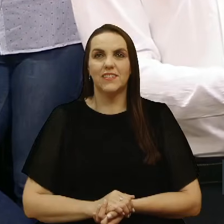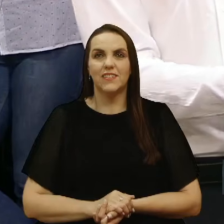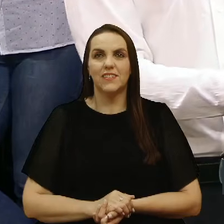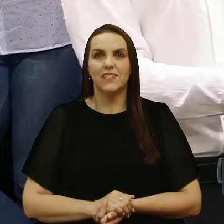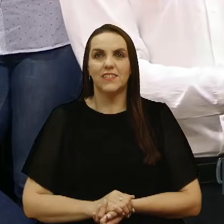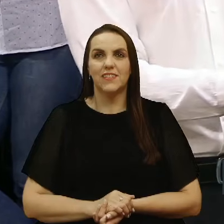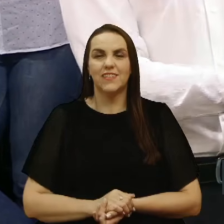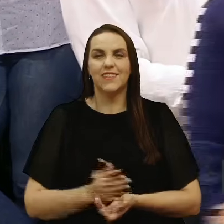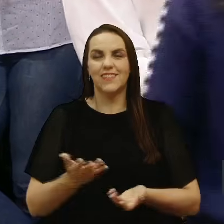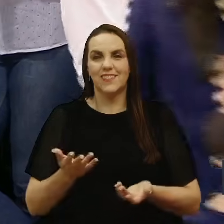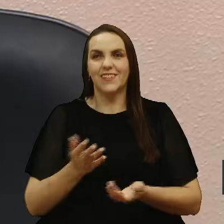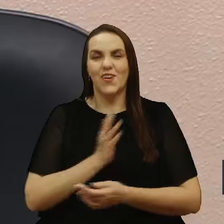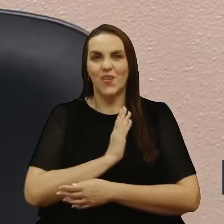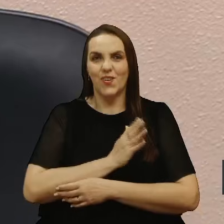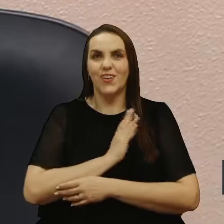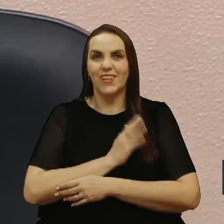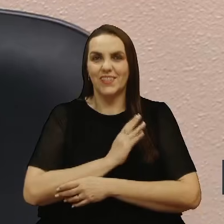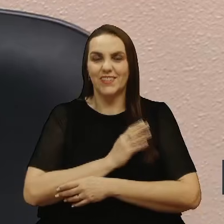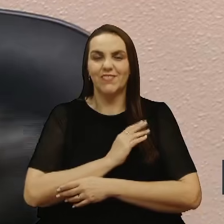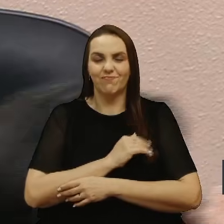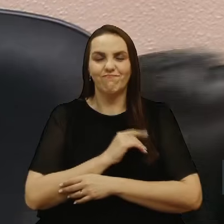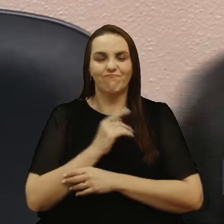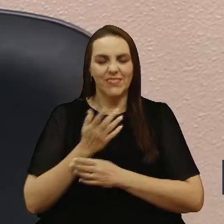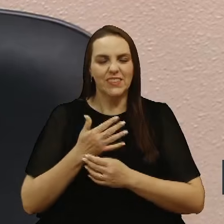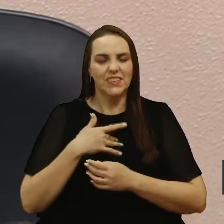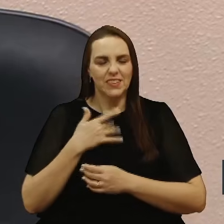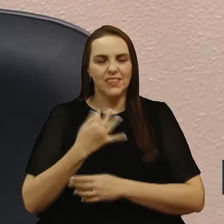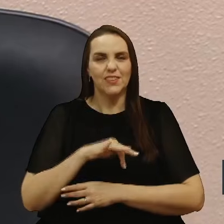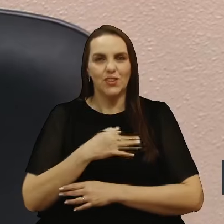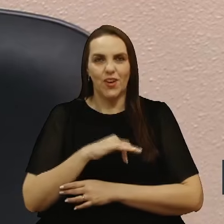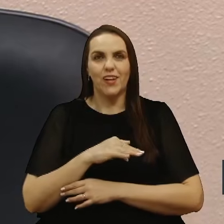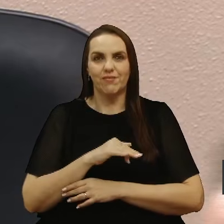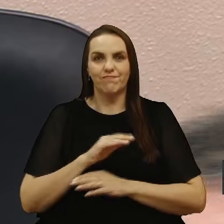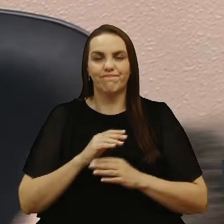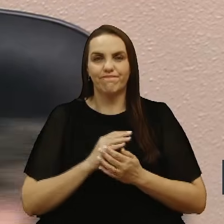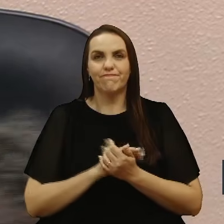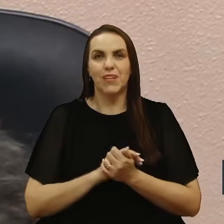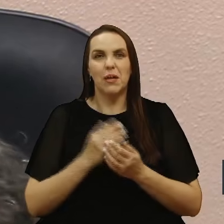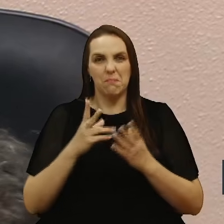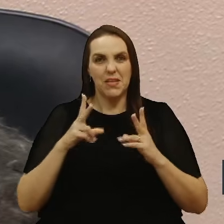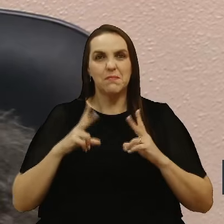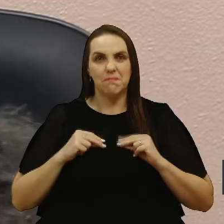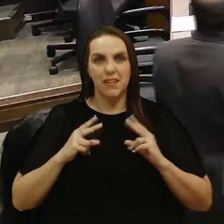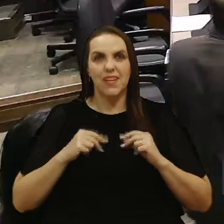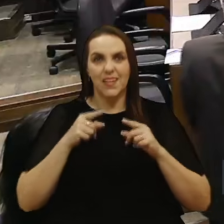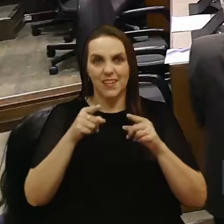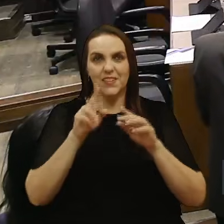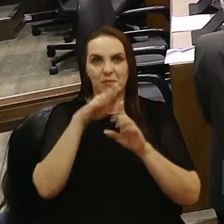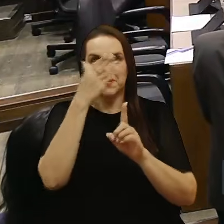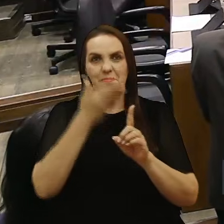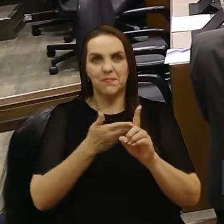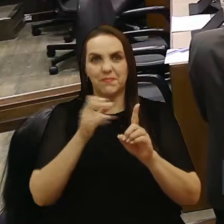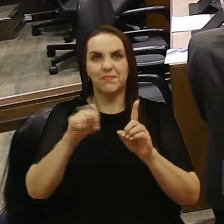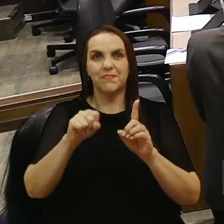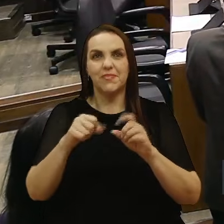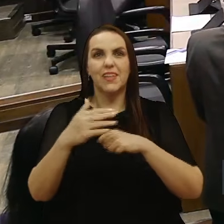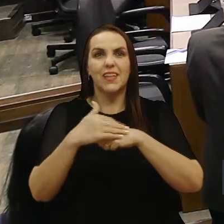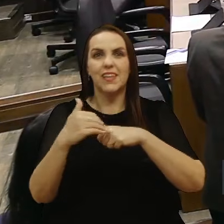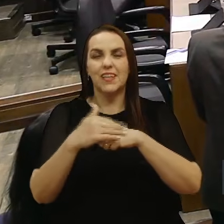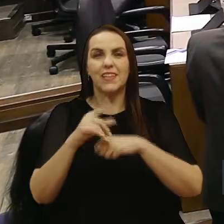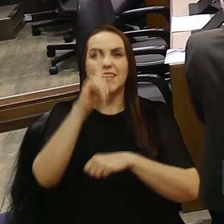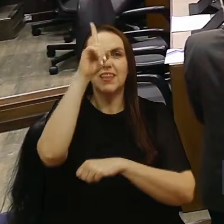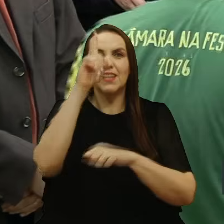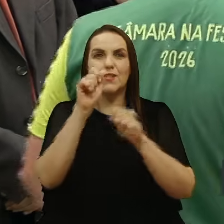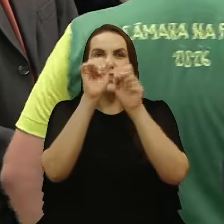Mesmo com o coração partido, está aqui conosco, Vânia. Tu merece toda essa homenagem, queridona. Bênçãos de Deus sobre você,